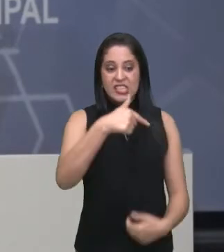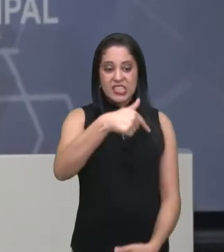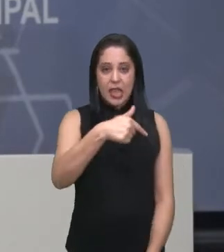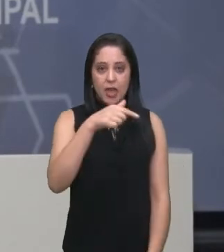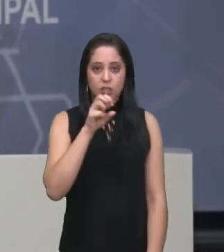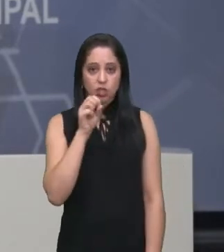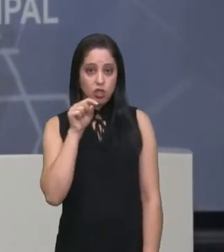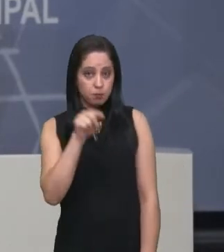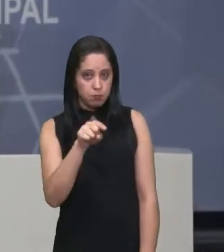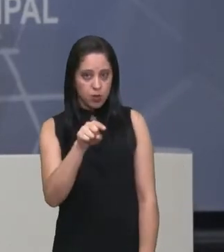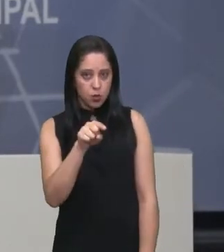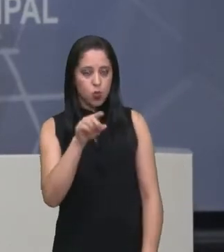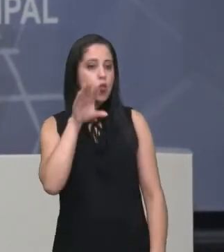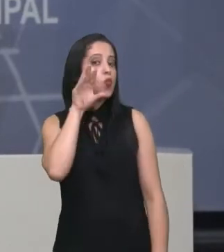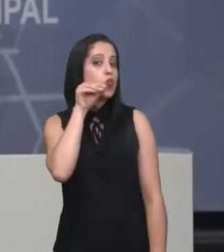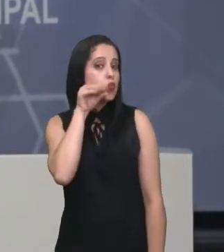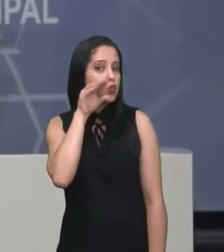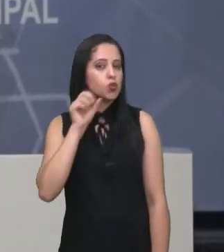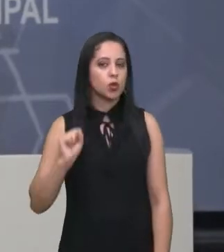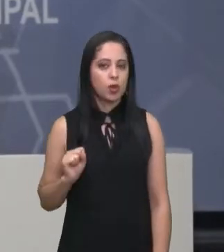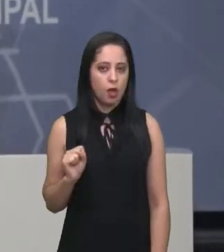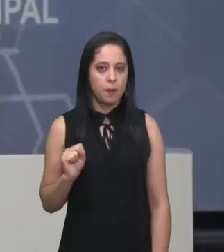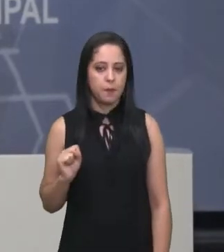7.219 servidores.